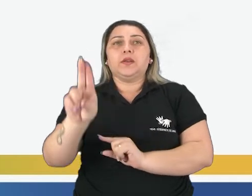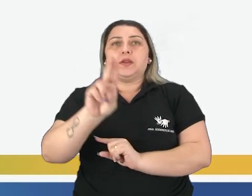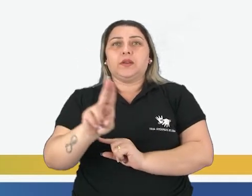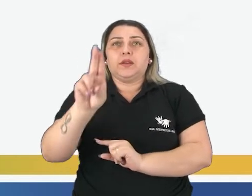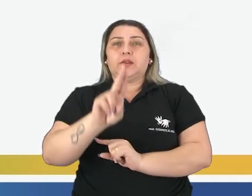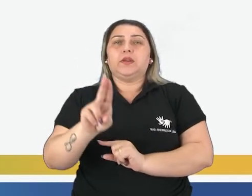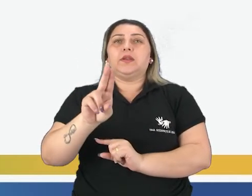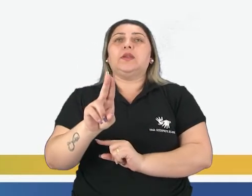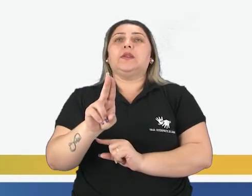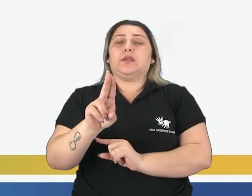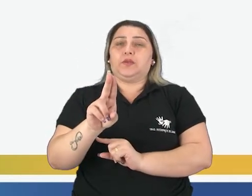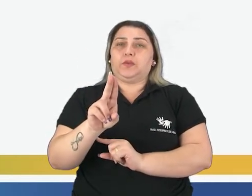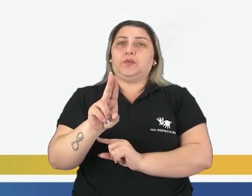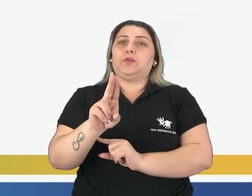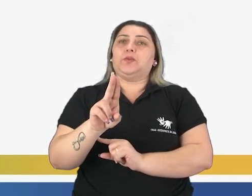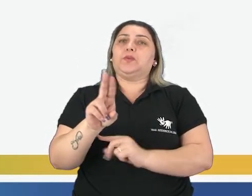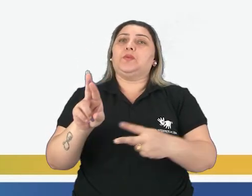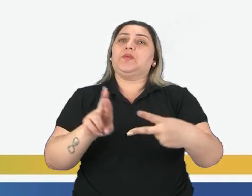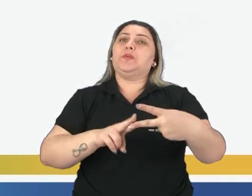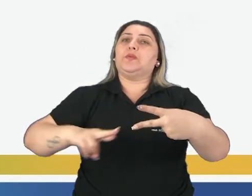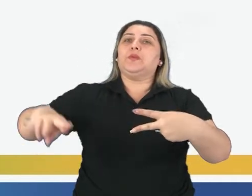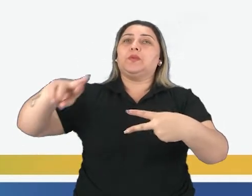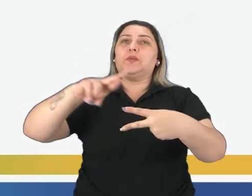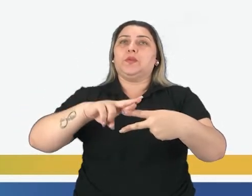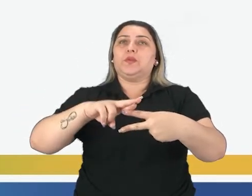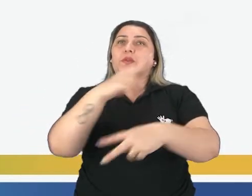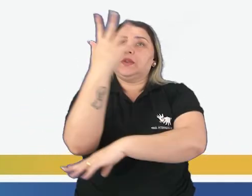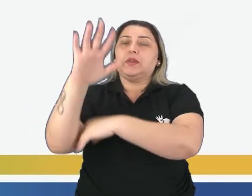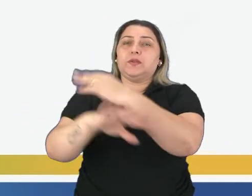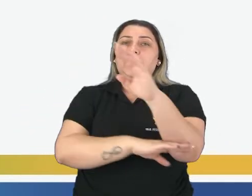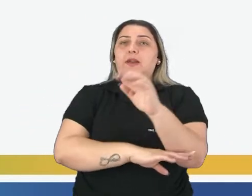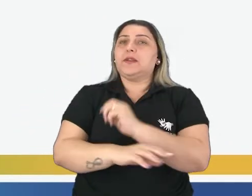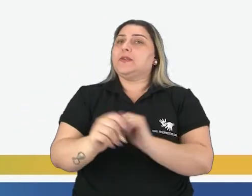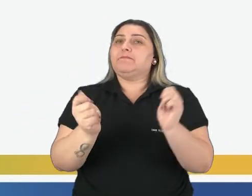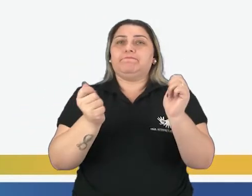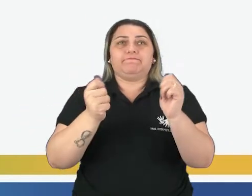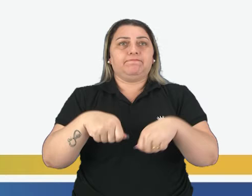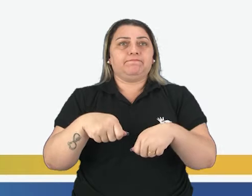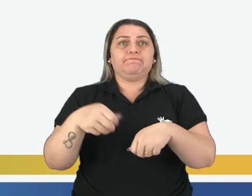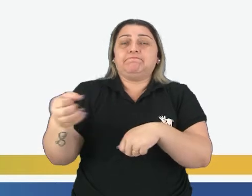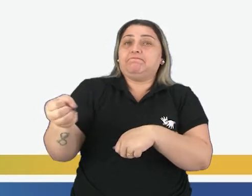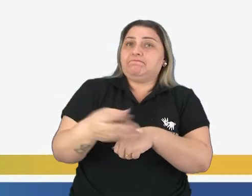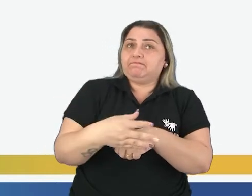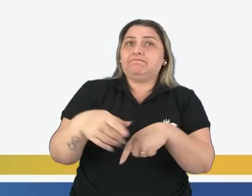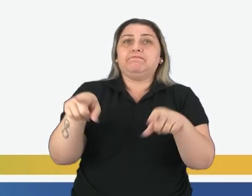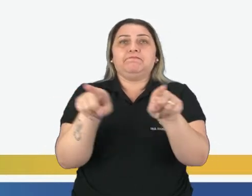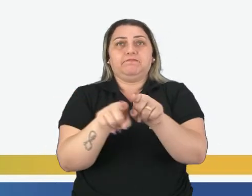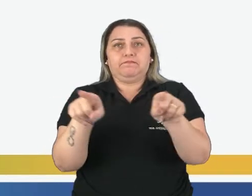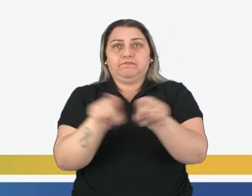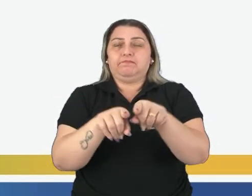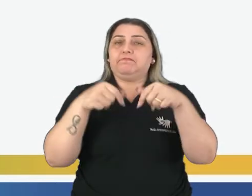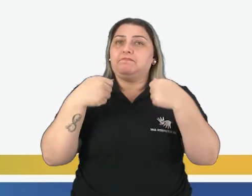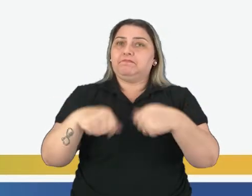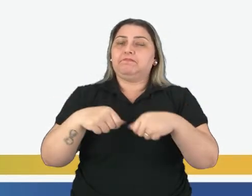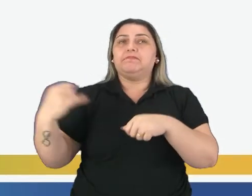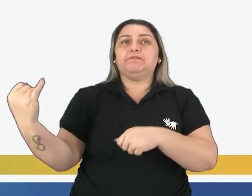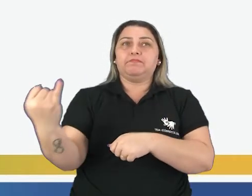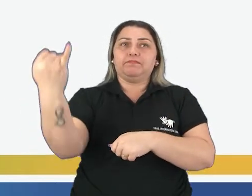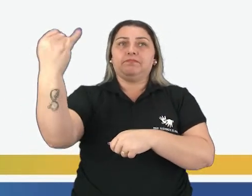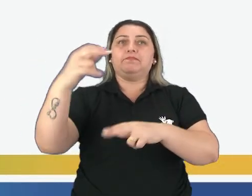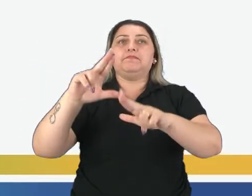recursos naturais, que muitas vezes não são renováveis. Além disso, devemos destacar a importância